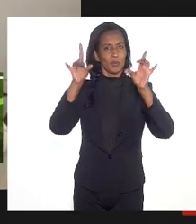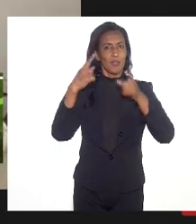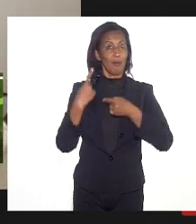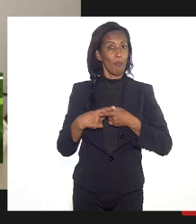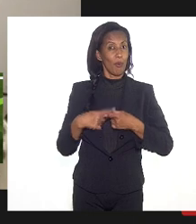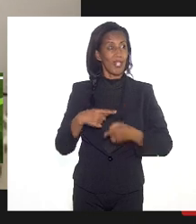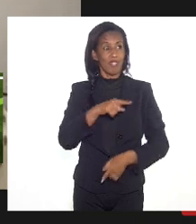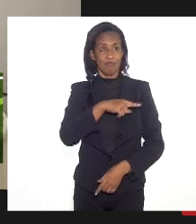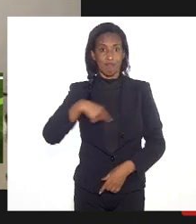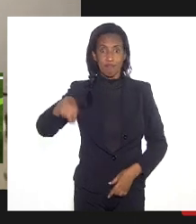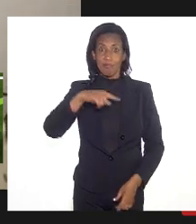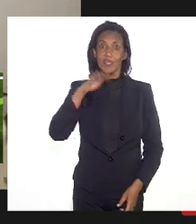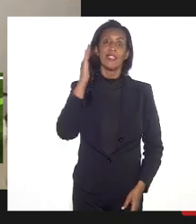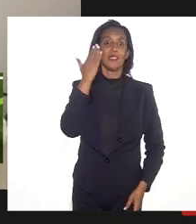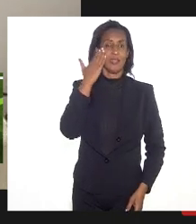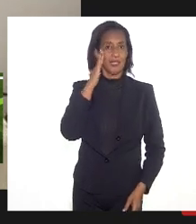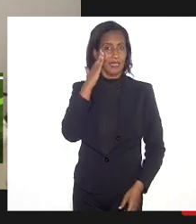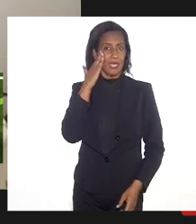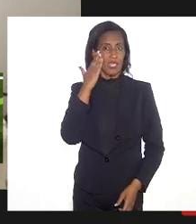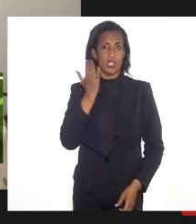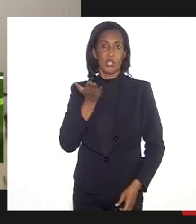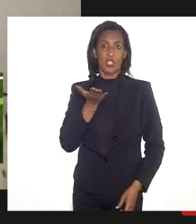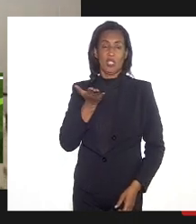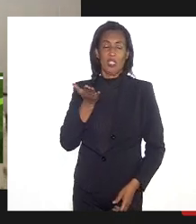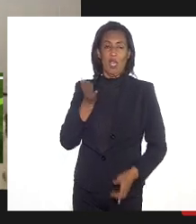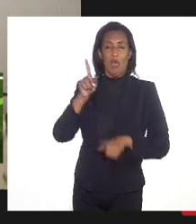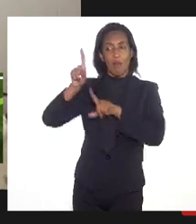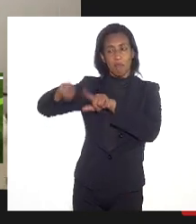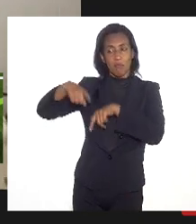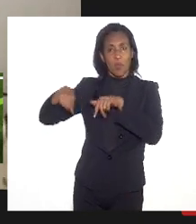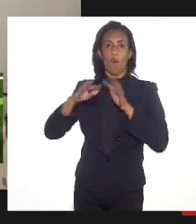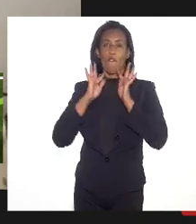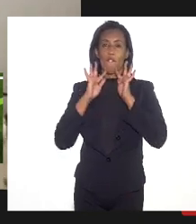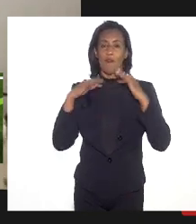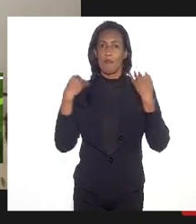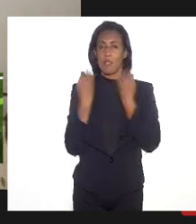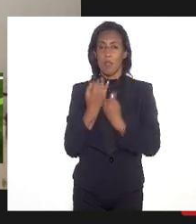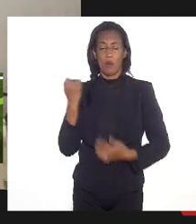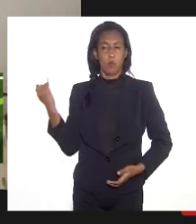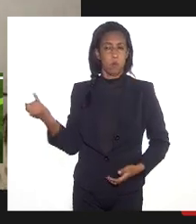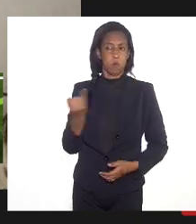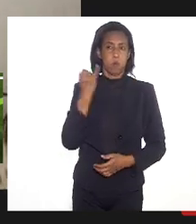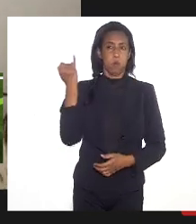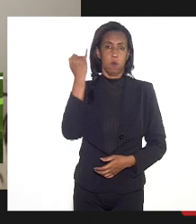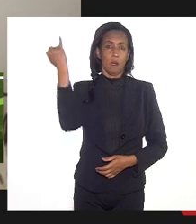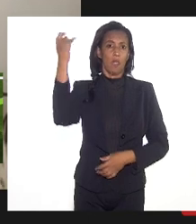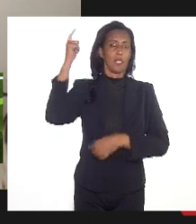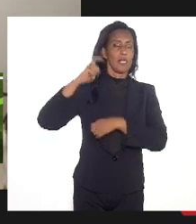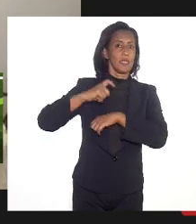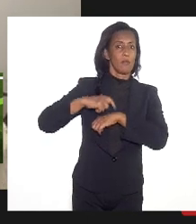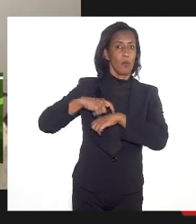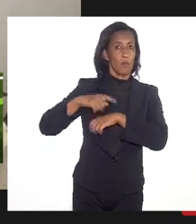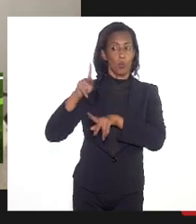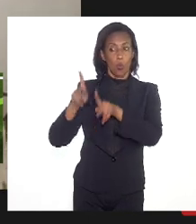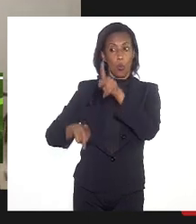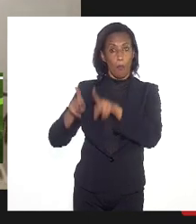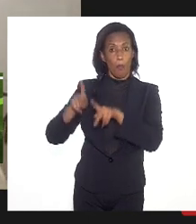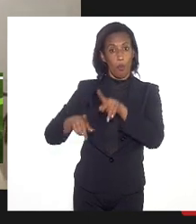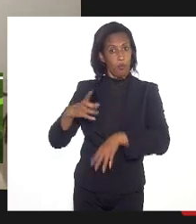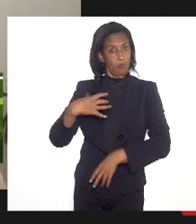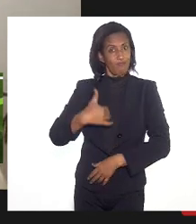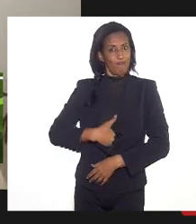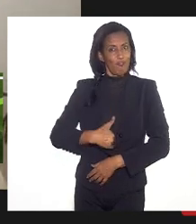gente entende que a agricultura familiar é fundamental nesse momento em que o nosso povo está passando fome e está